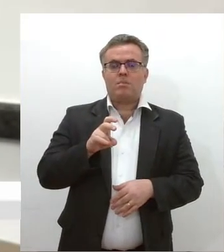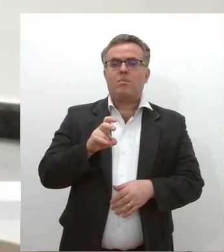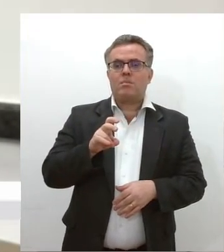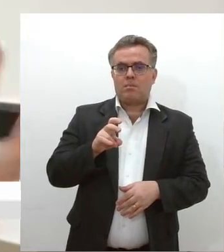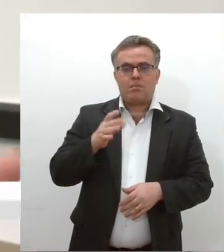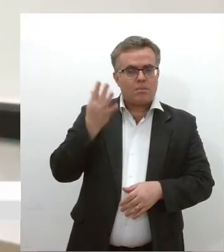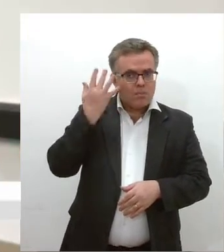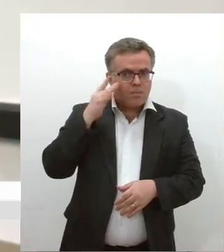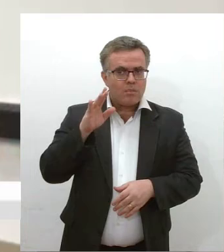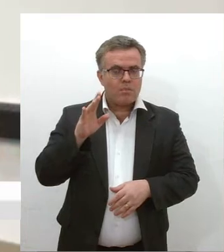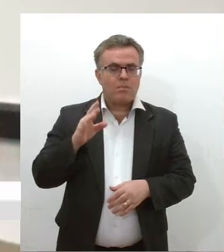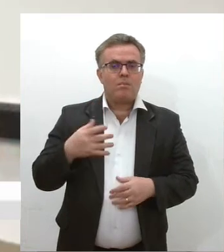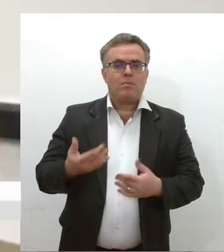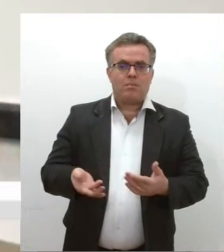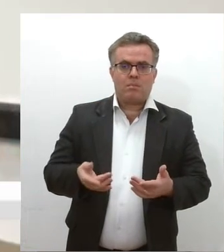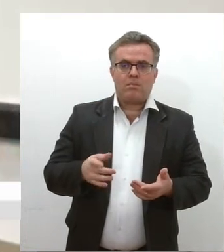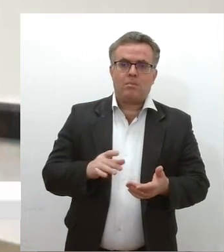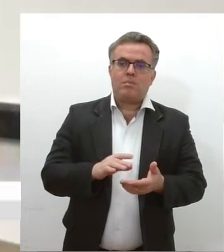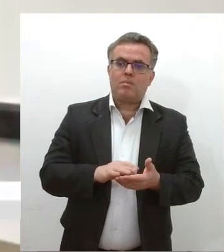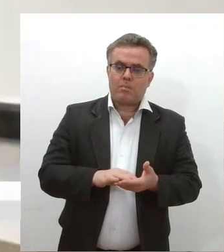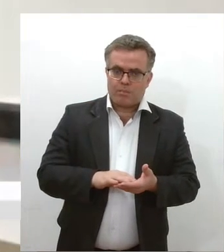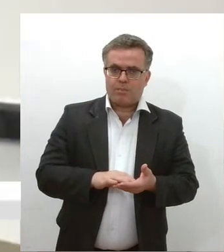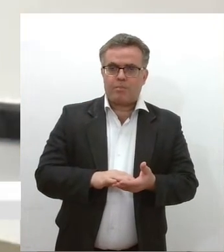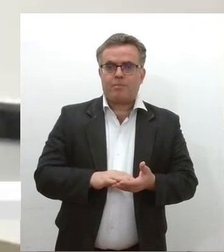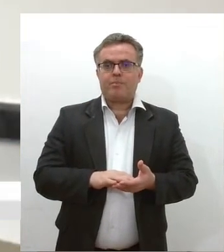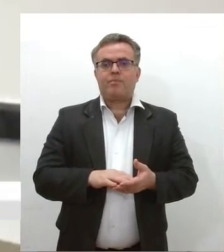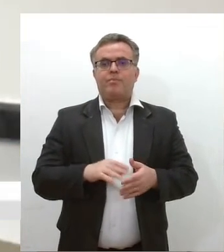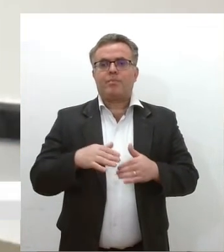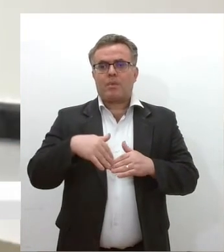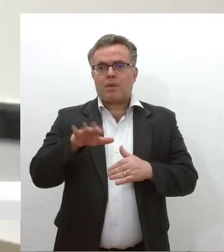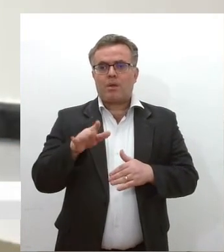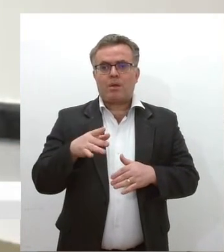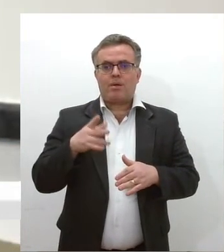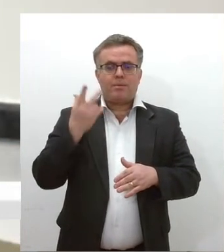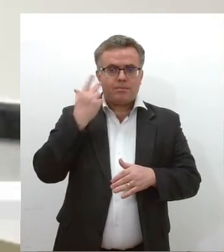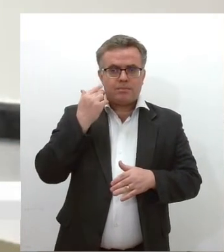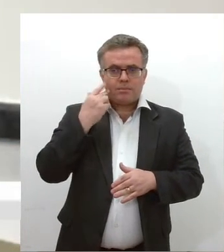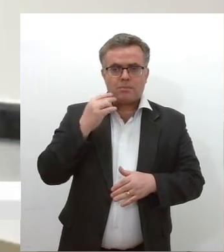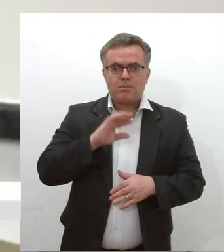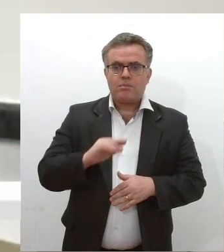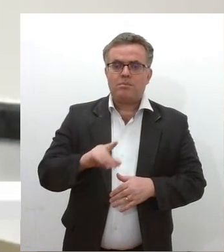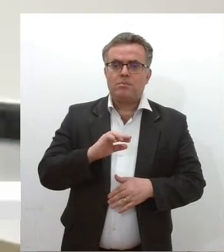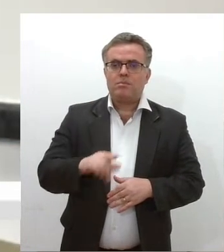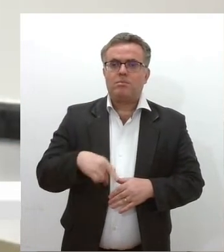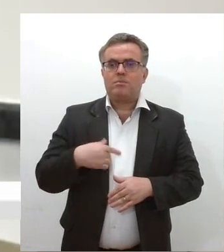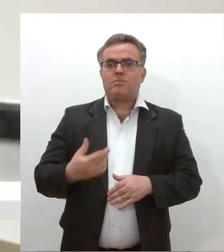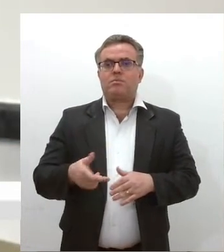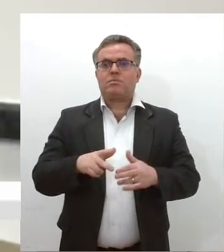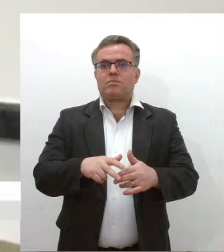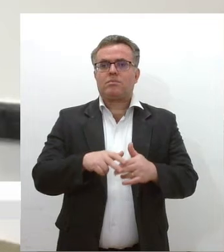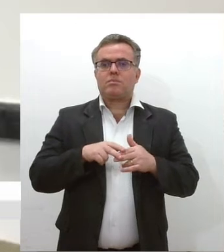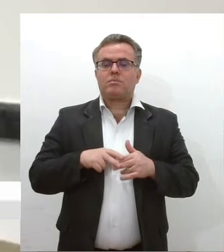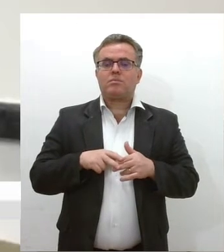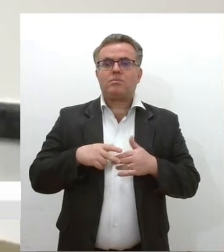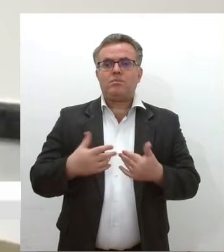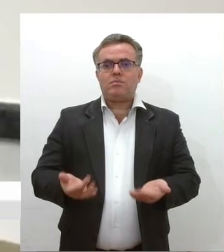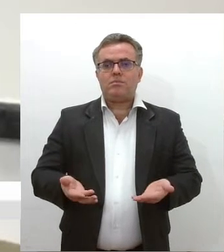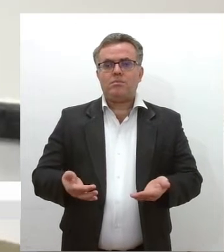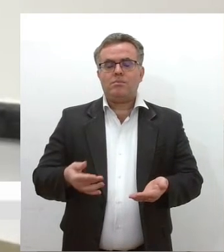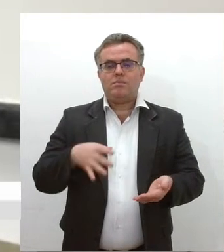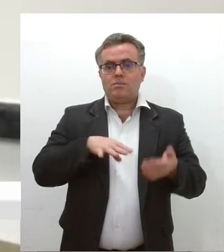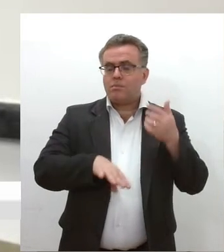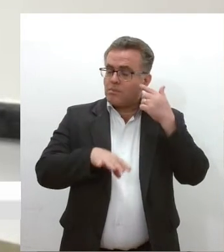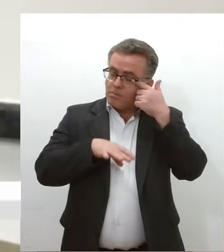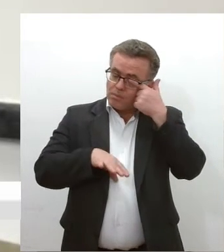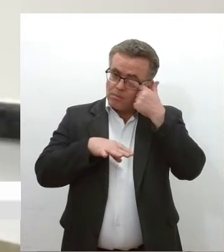certo? Passou disso, não é normal, foi menos que isso, também não, tá? E o volume da menstruação, a gente tem